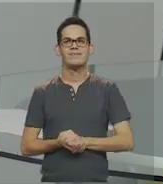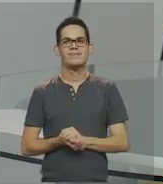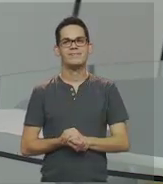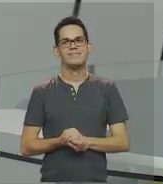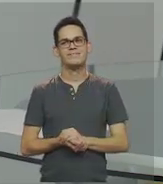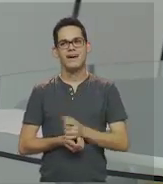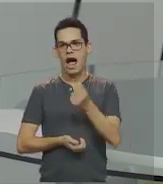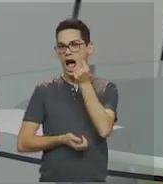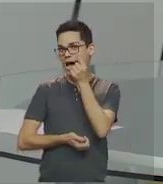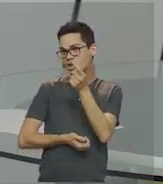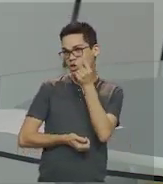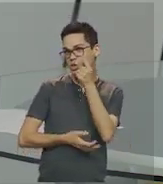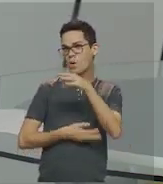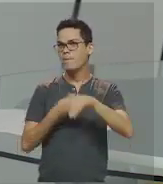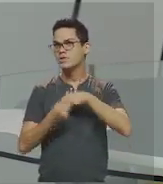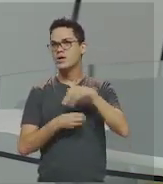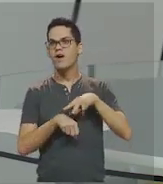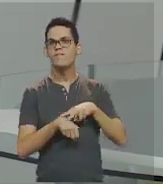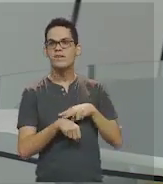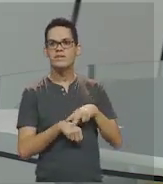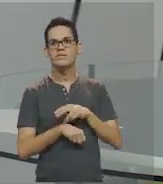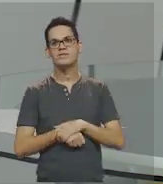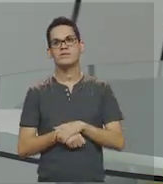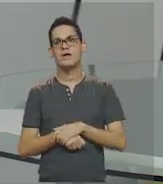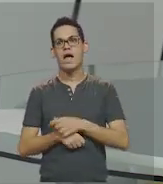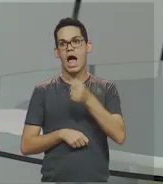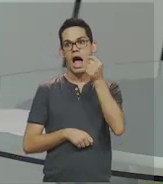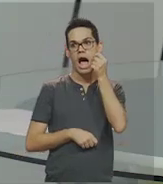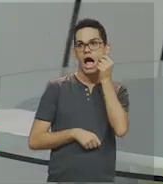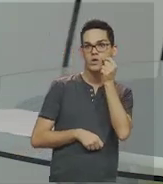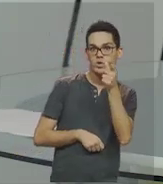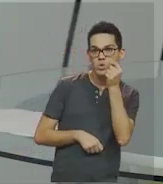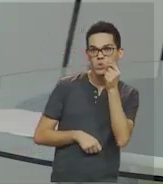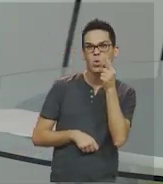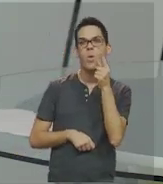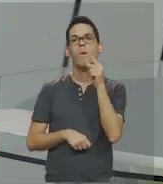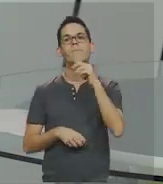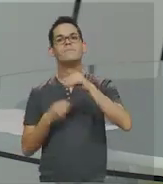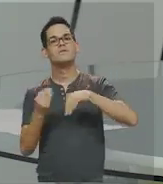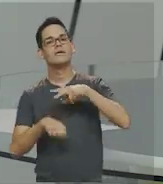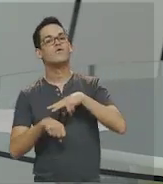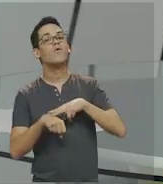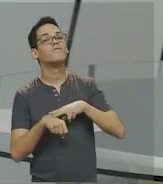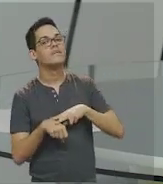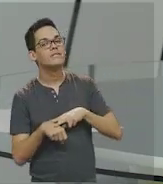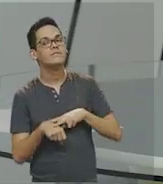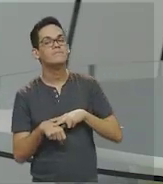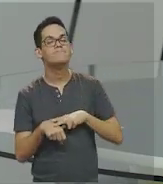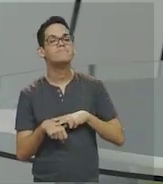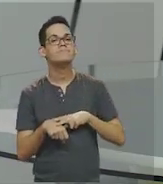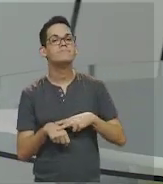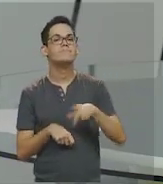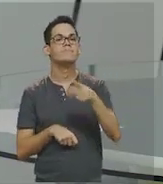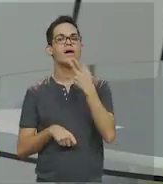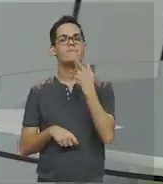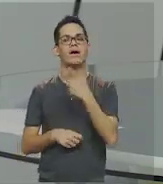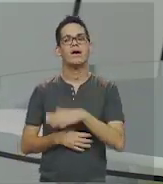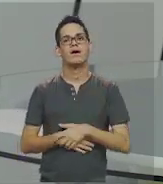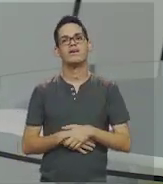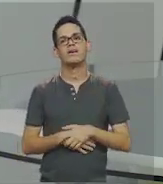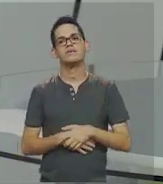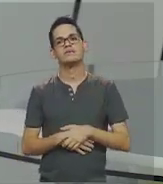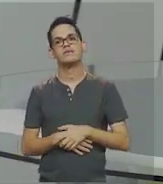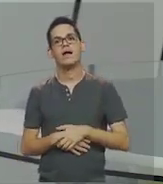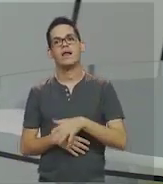de falar do azul misturado ao verde. Azul é uma cor primária com verde uma cor secundária. Vocês estão acostumados a falar assim, eu gosto muito